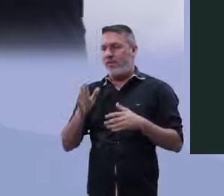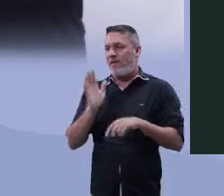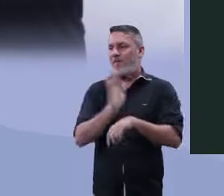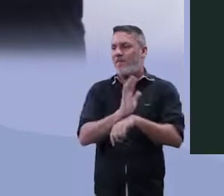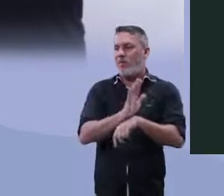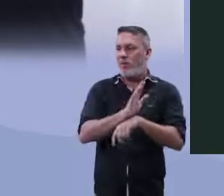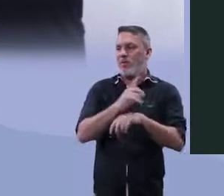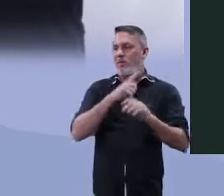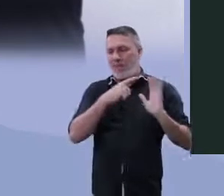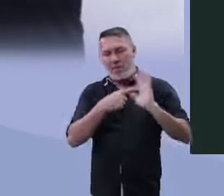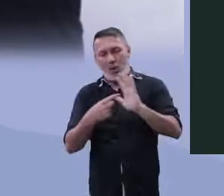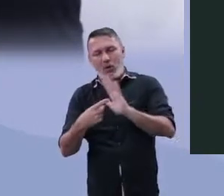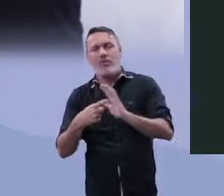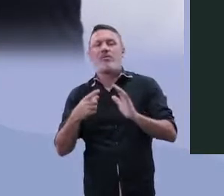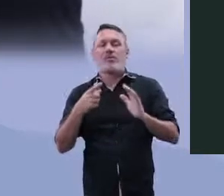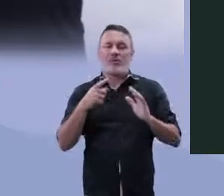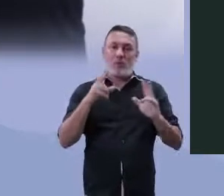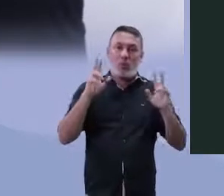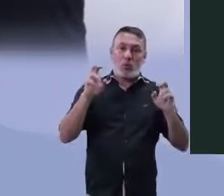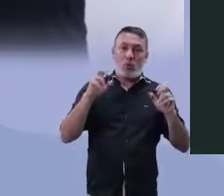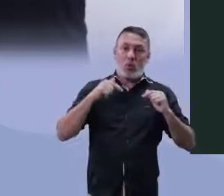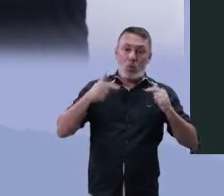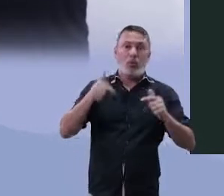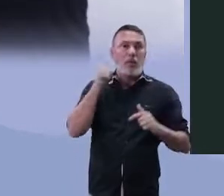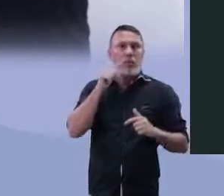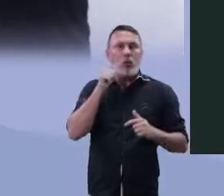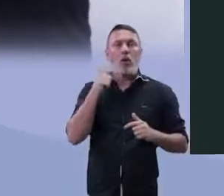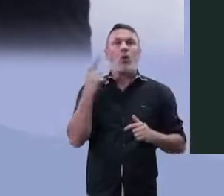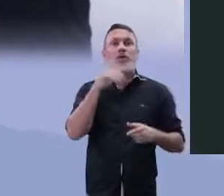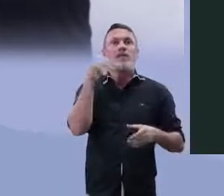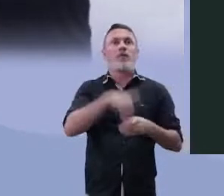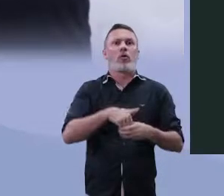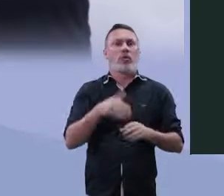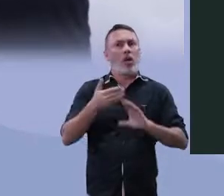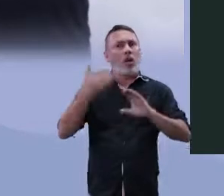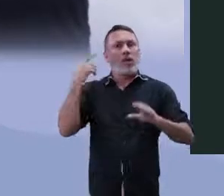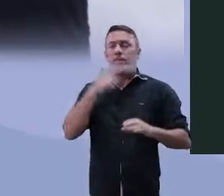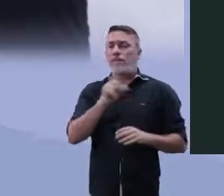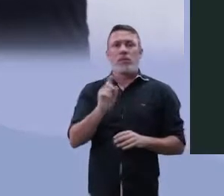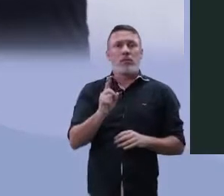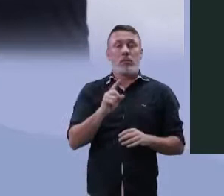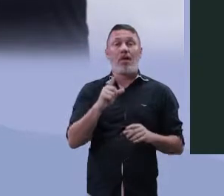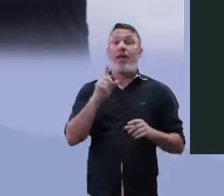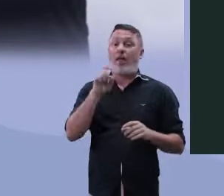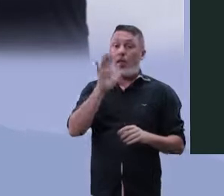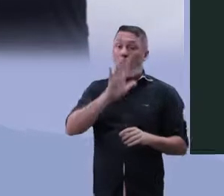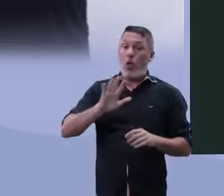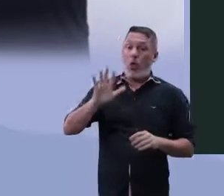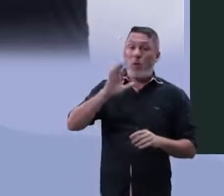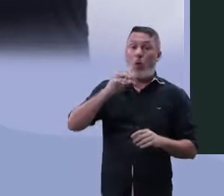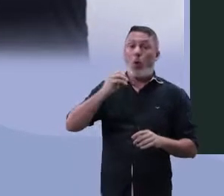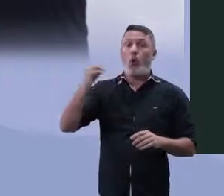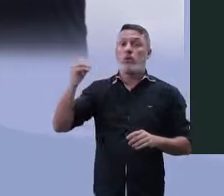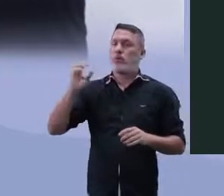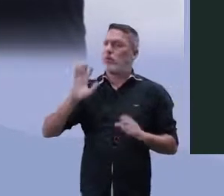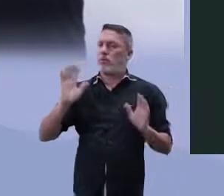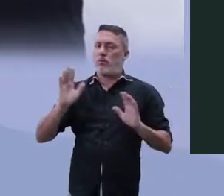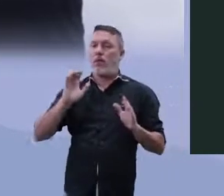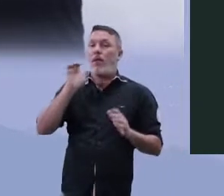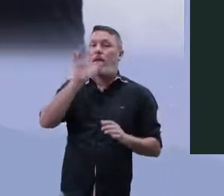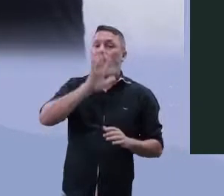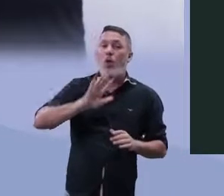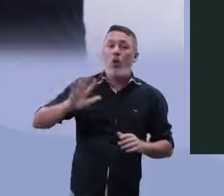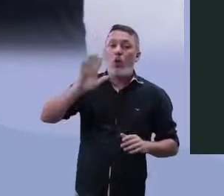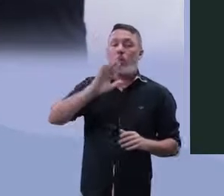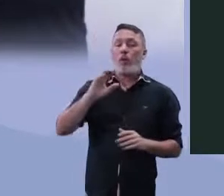Sufragistas, que mostra, né, a luta dessas mulheres para conseguir o direito de voto. E olha que estamos falando da Europa Ocidental, que muita gente